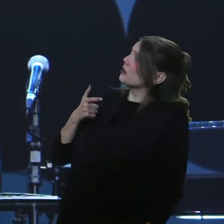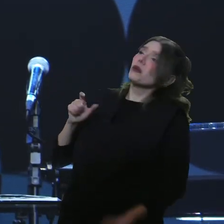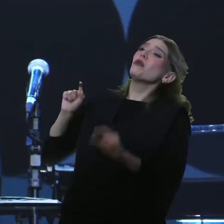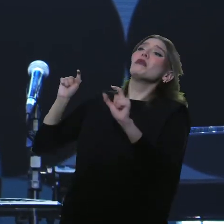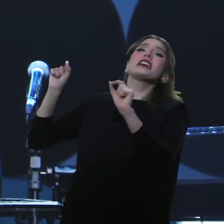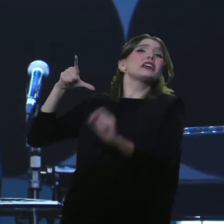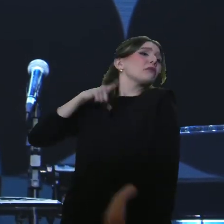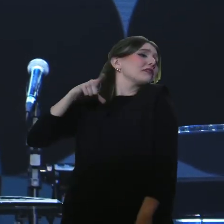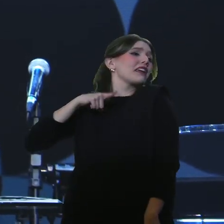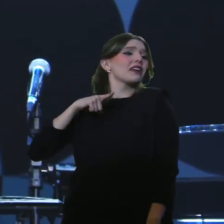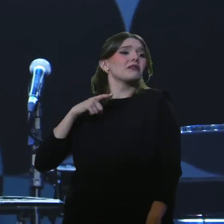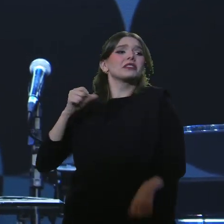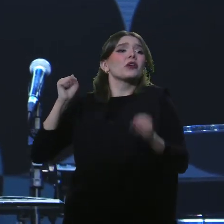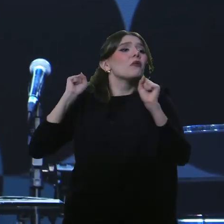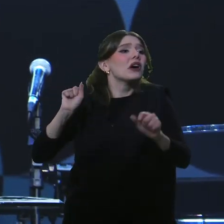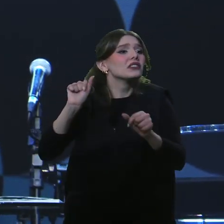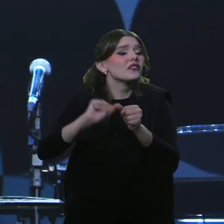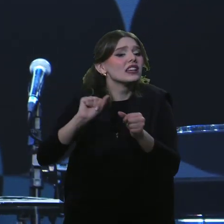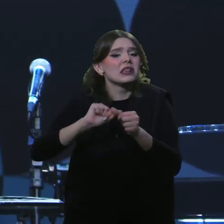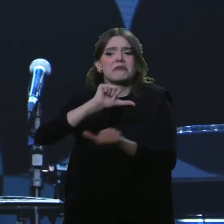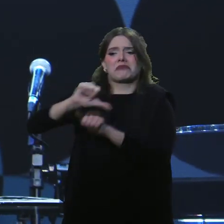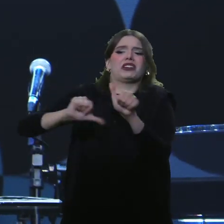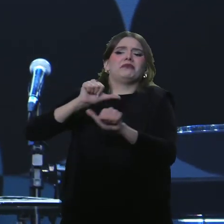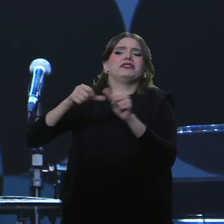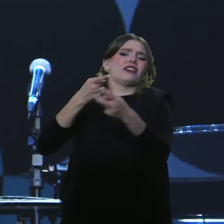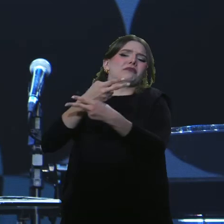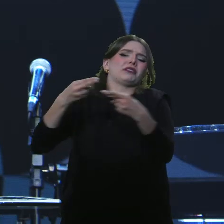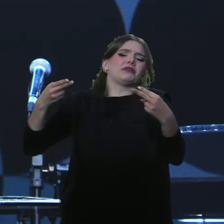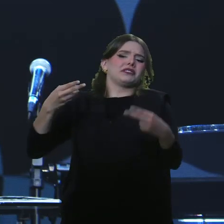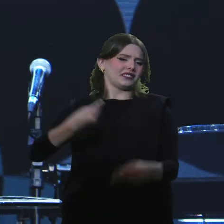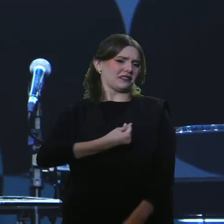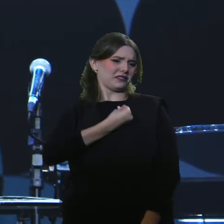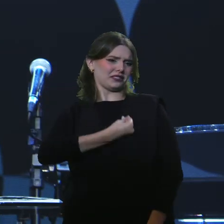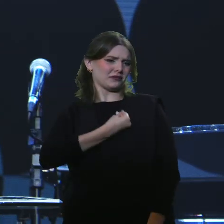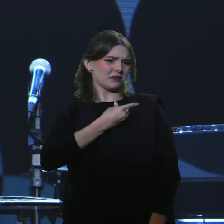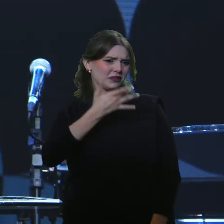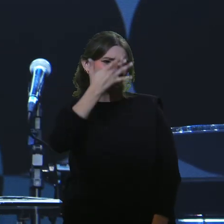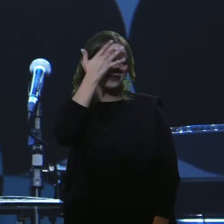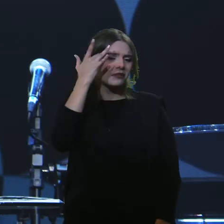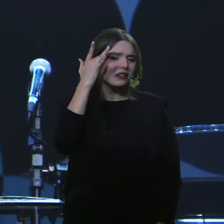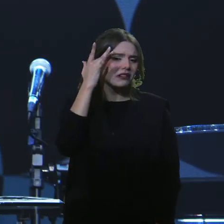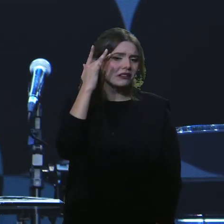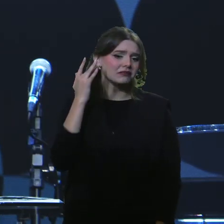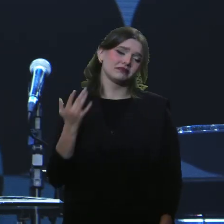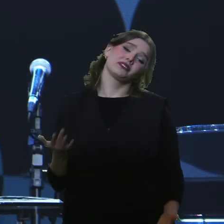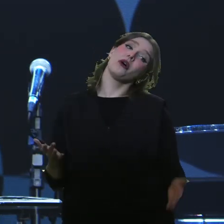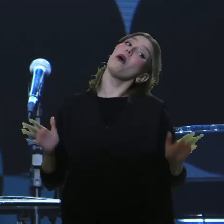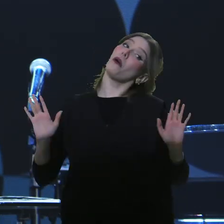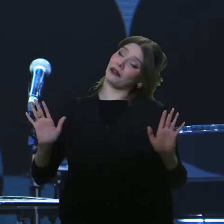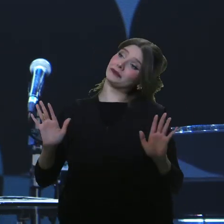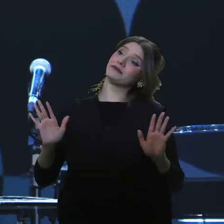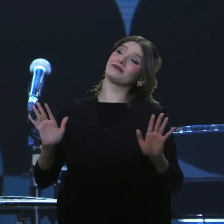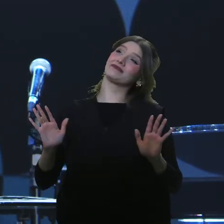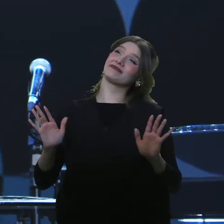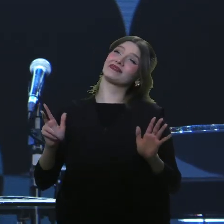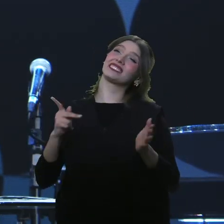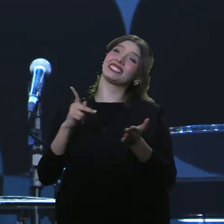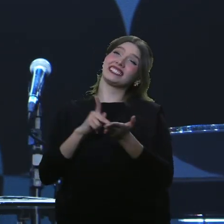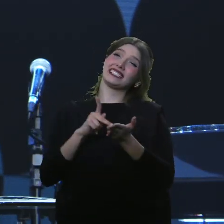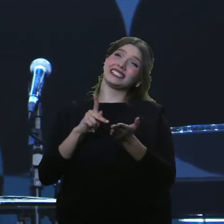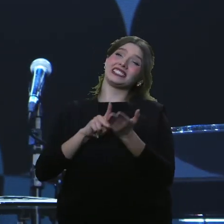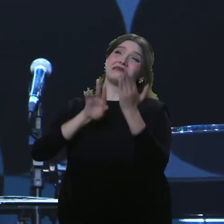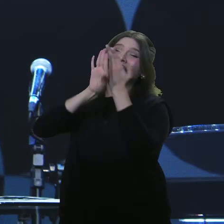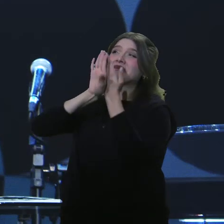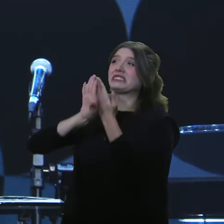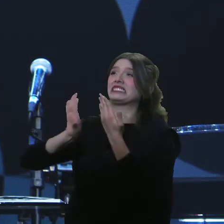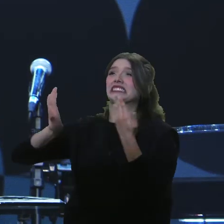Quem sou eu para mudar alguma coisa na vida de alguém? E realmente, cara, sem Jesus nós